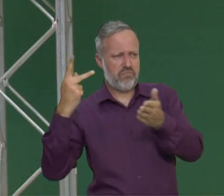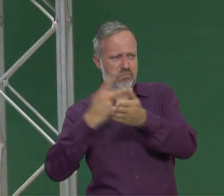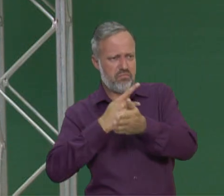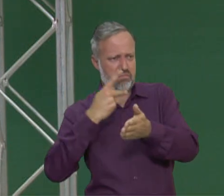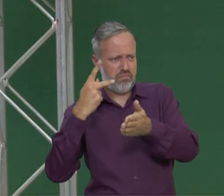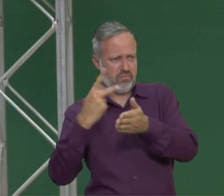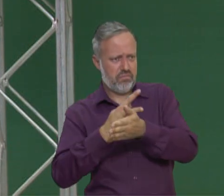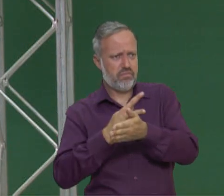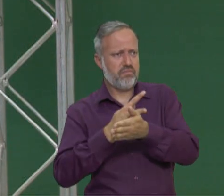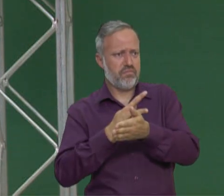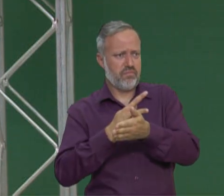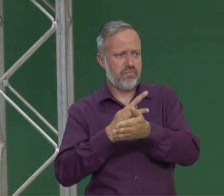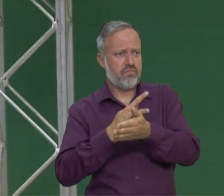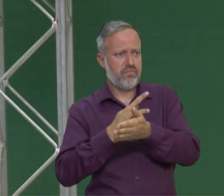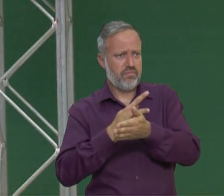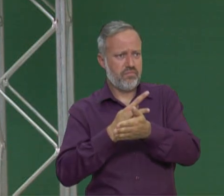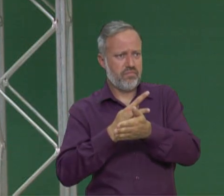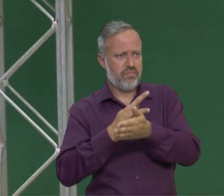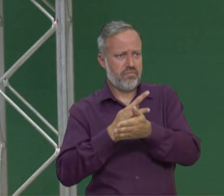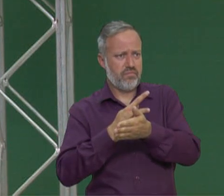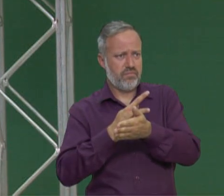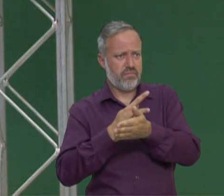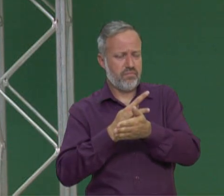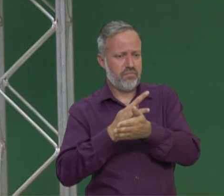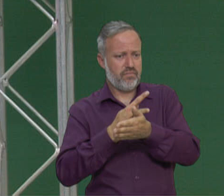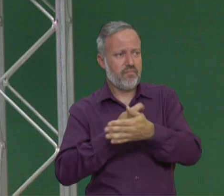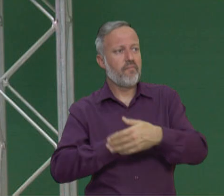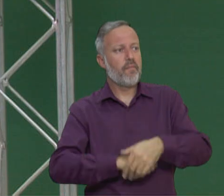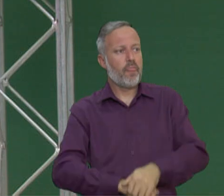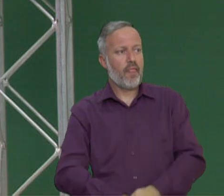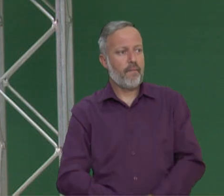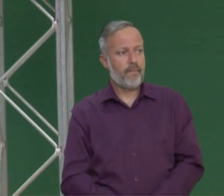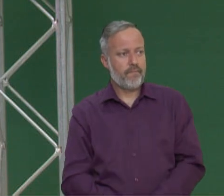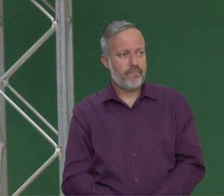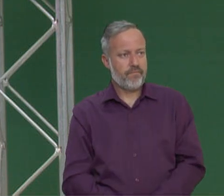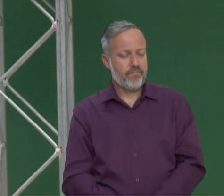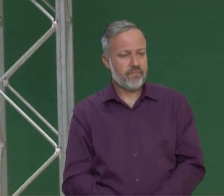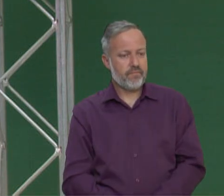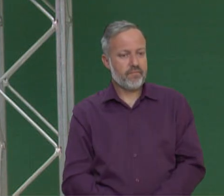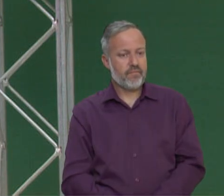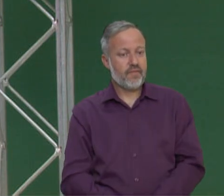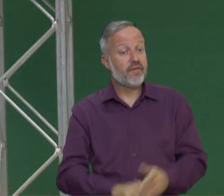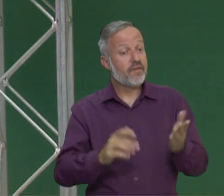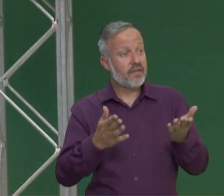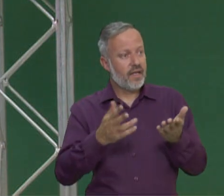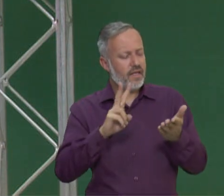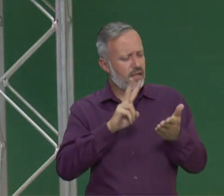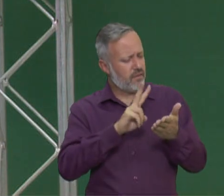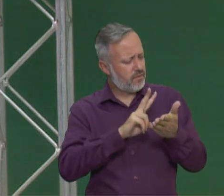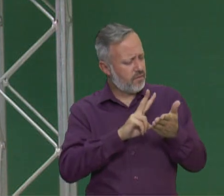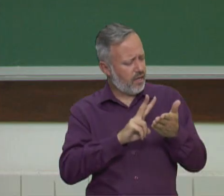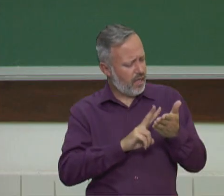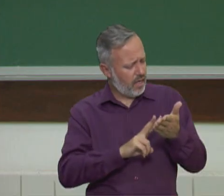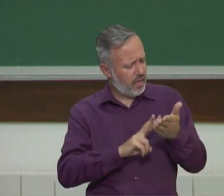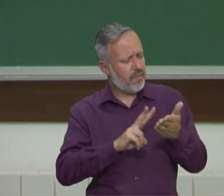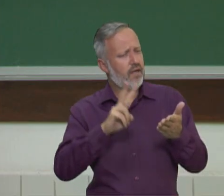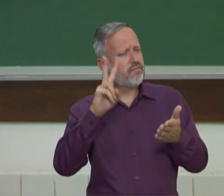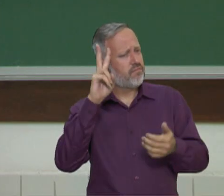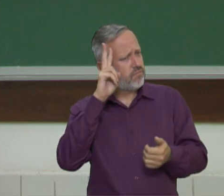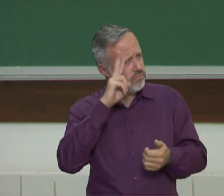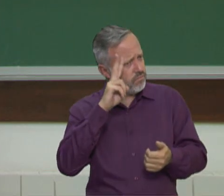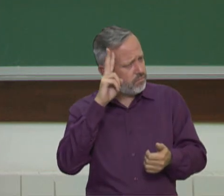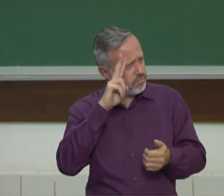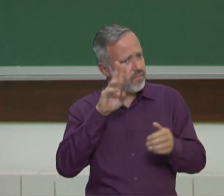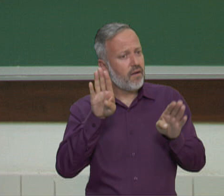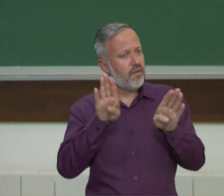had already started to discuss. Feito isso, lembre-se, por favor,